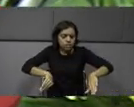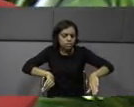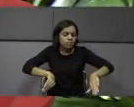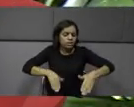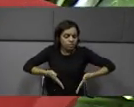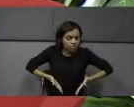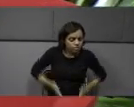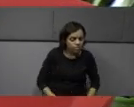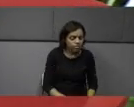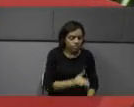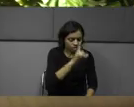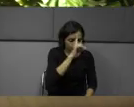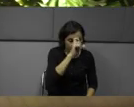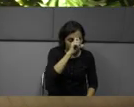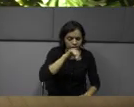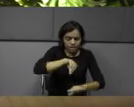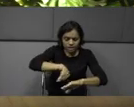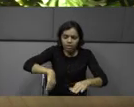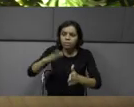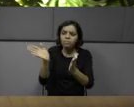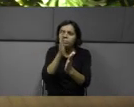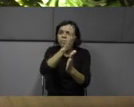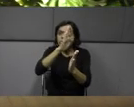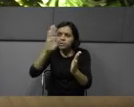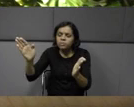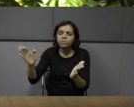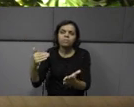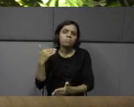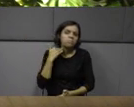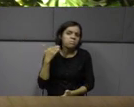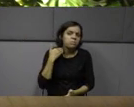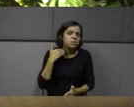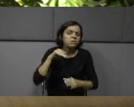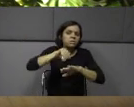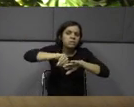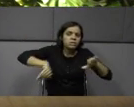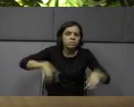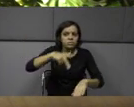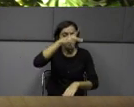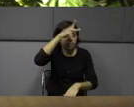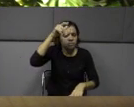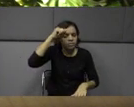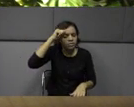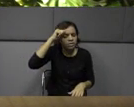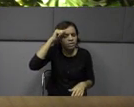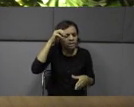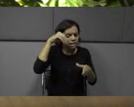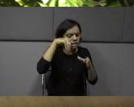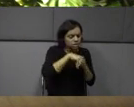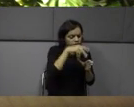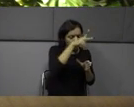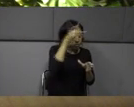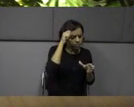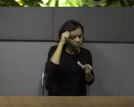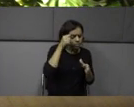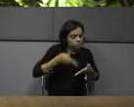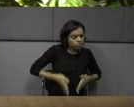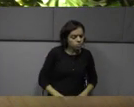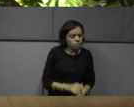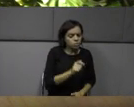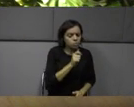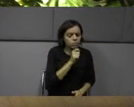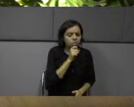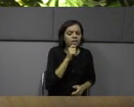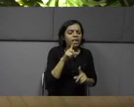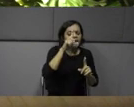de banco em banco de prefeitura porque a gente não tem maternidade nas prefeituras porque na escassez a gente